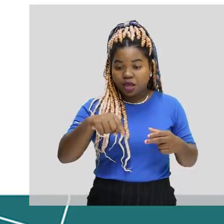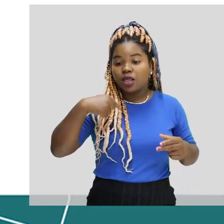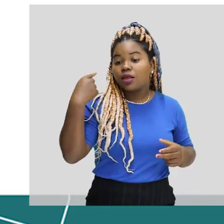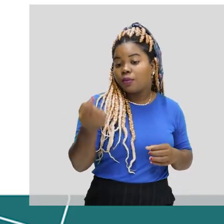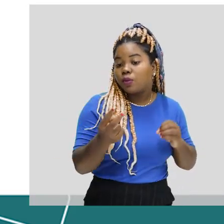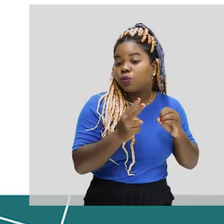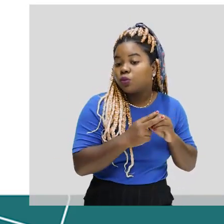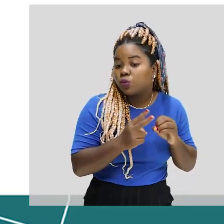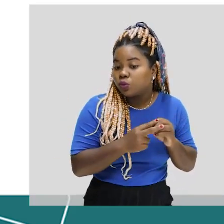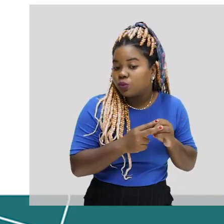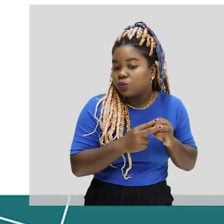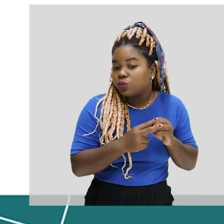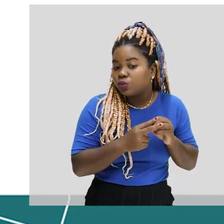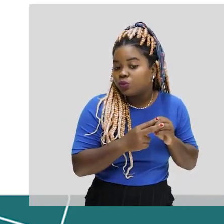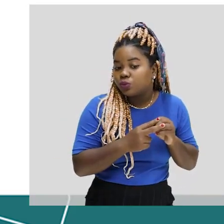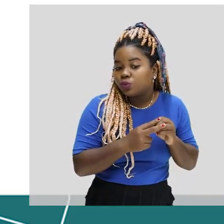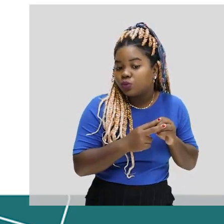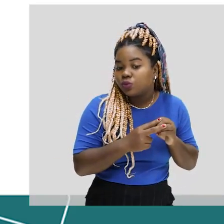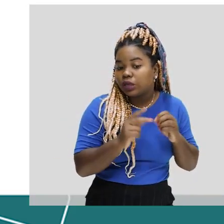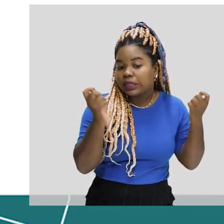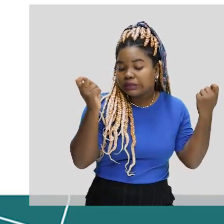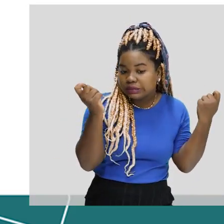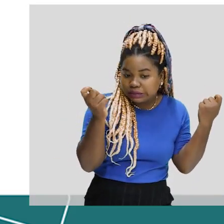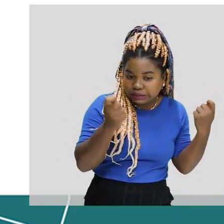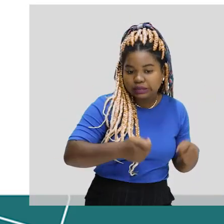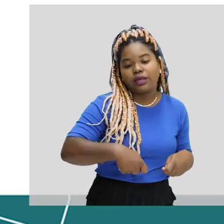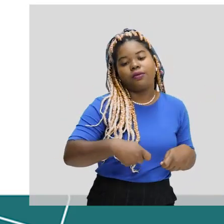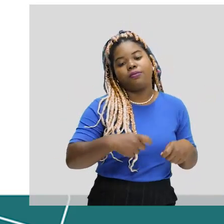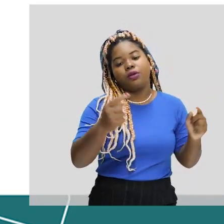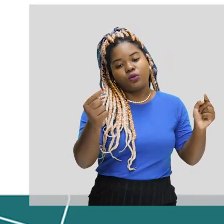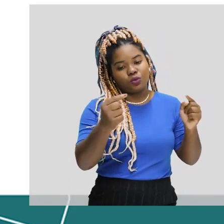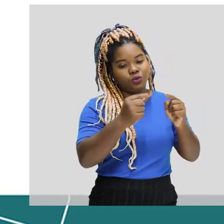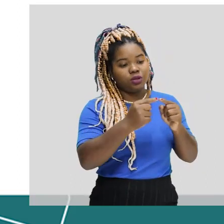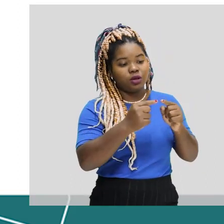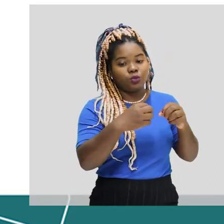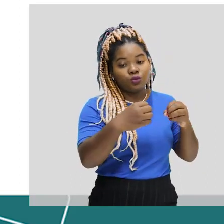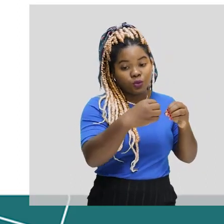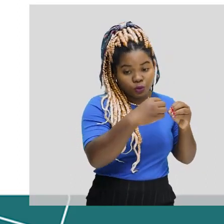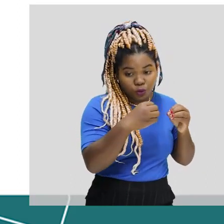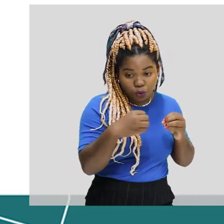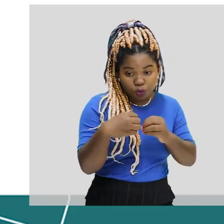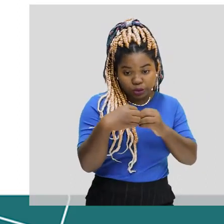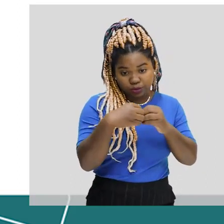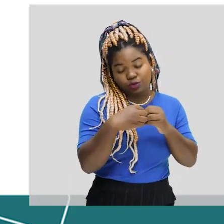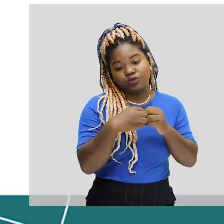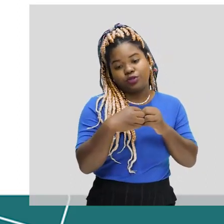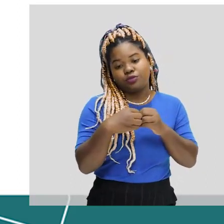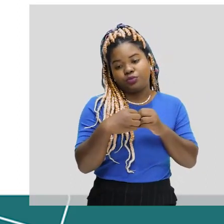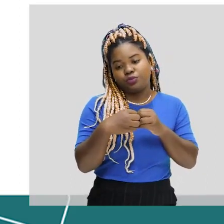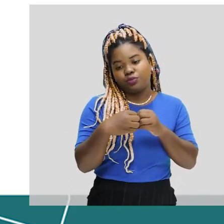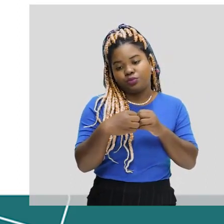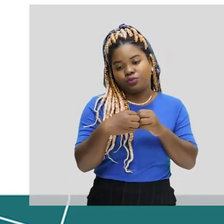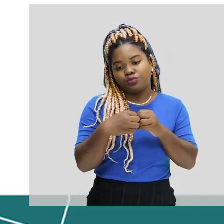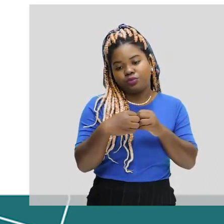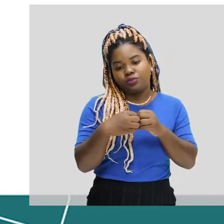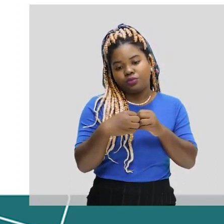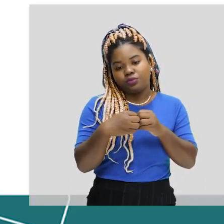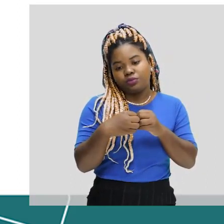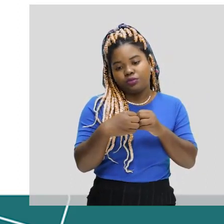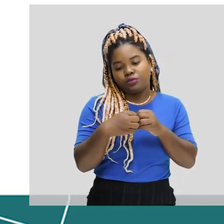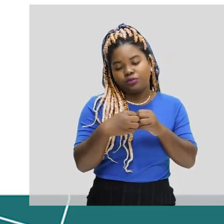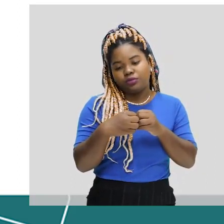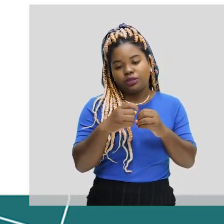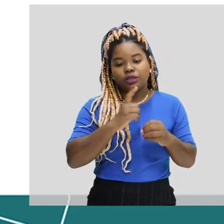verbo, aí ele pode concordar com o mais próximo, tá bom? Então, o sujeito composto pode vir antes, que é a forma normal, né? O sujeito